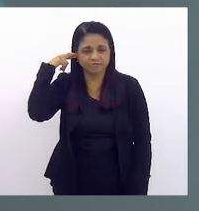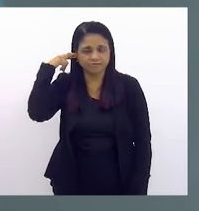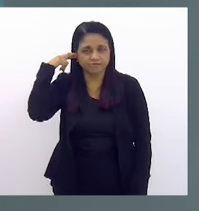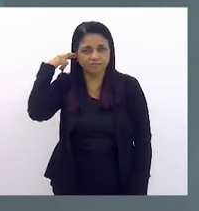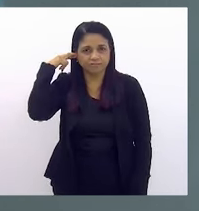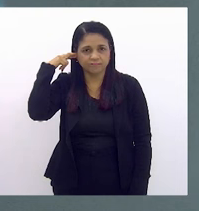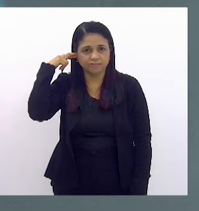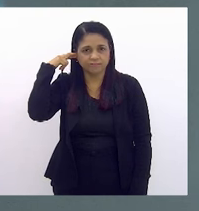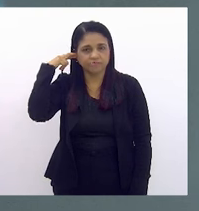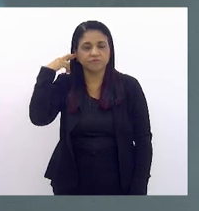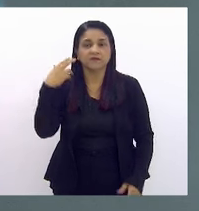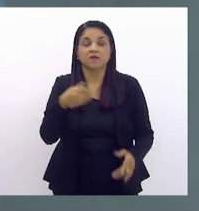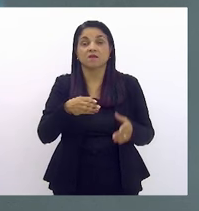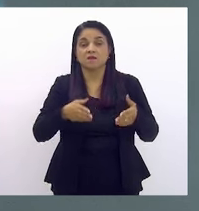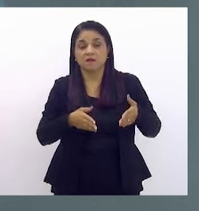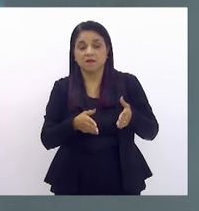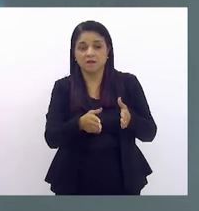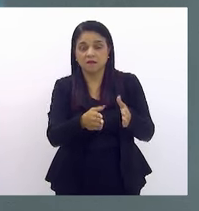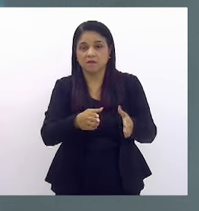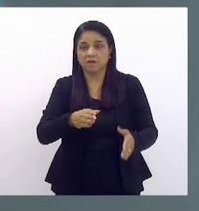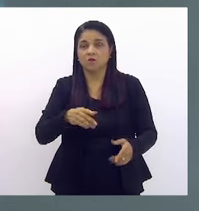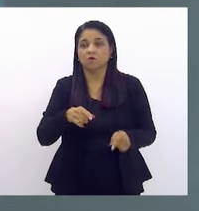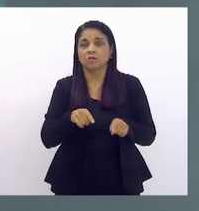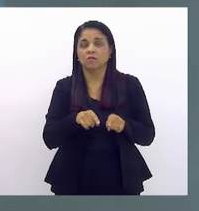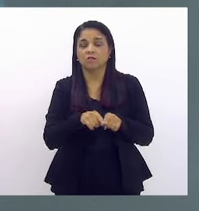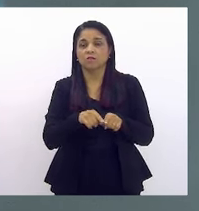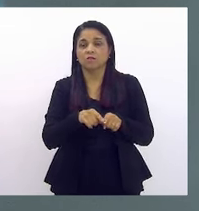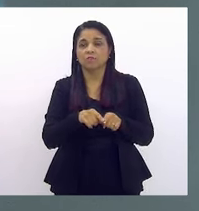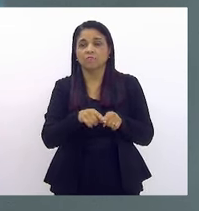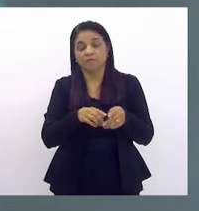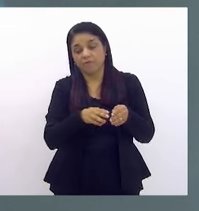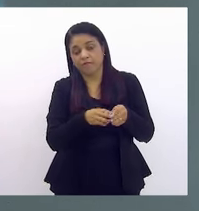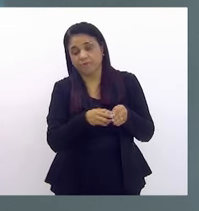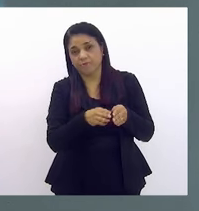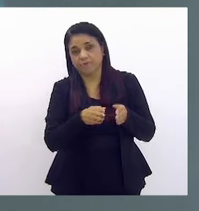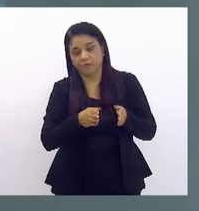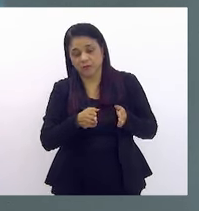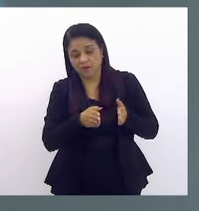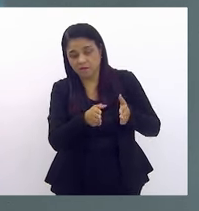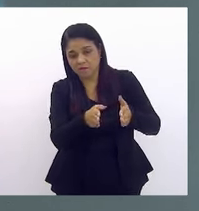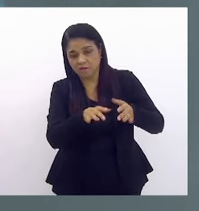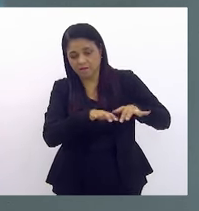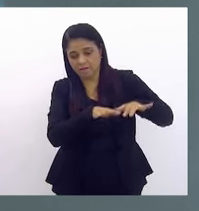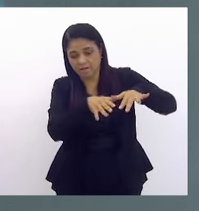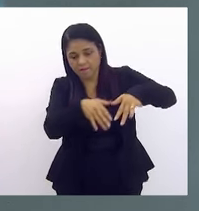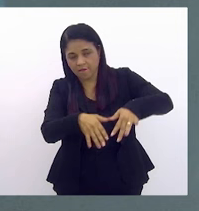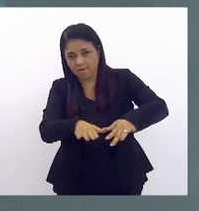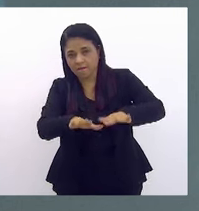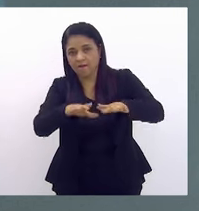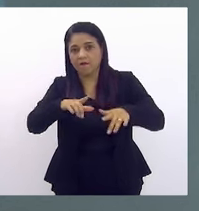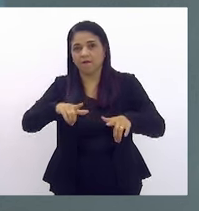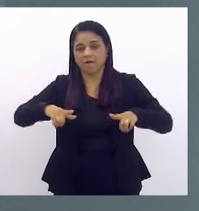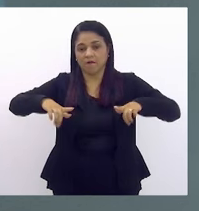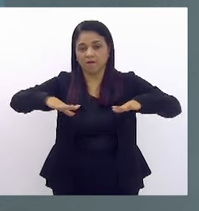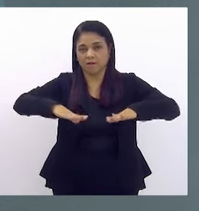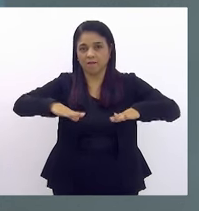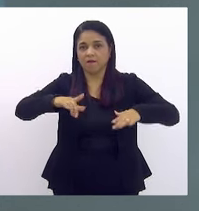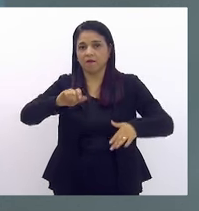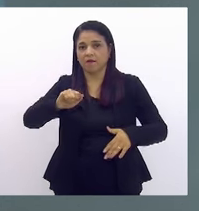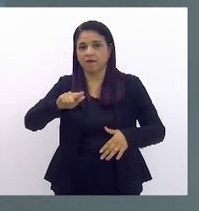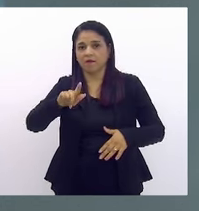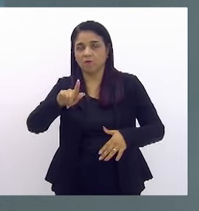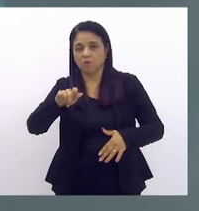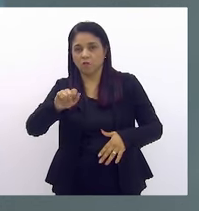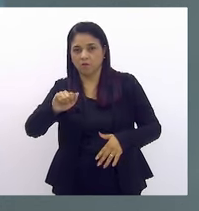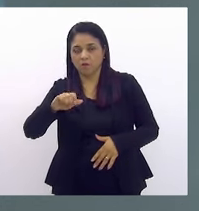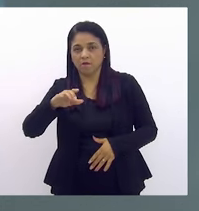o canal da costa que virou ali, quando entra para a Lagoa Brava, ele se transforma no canal de